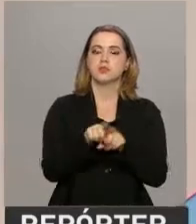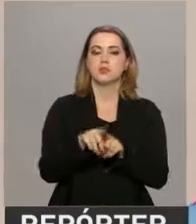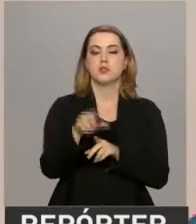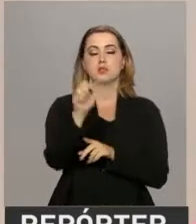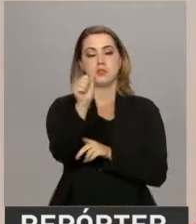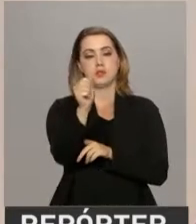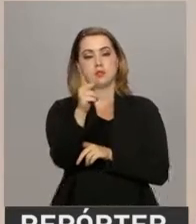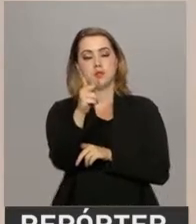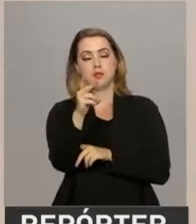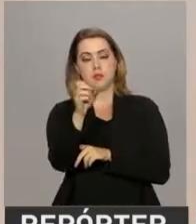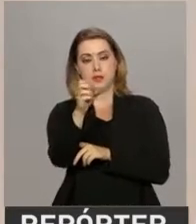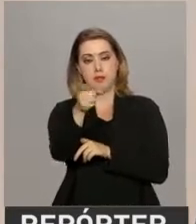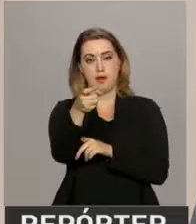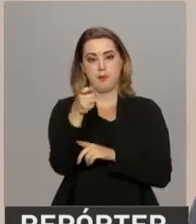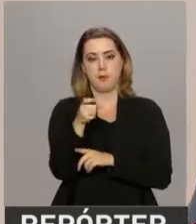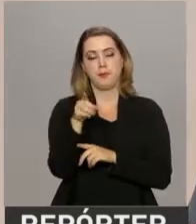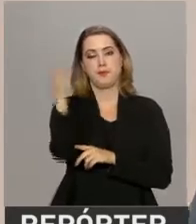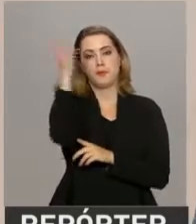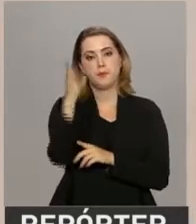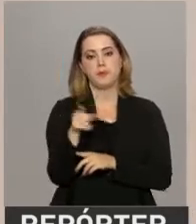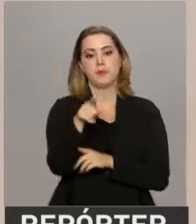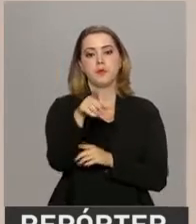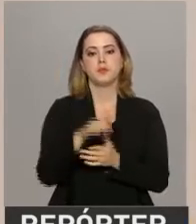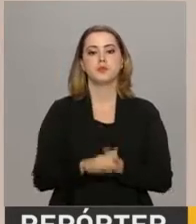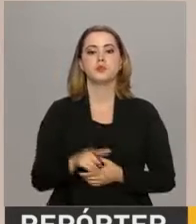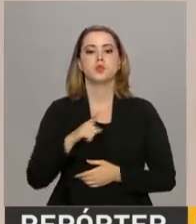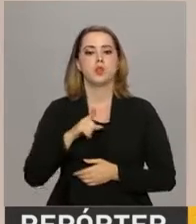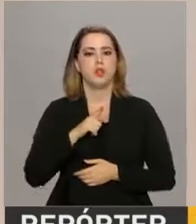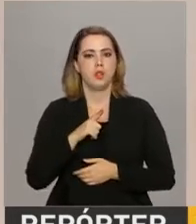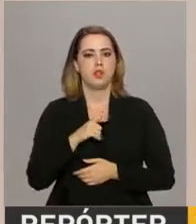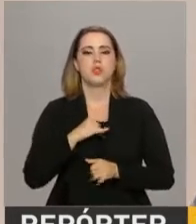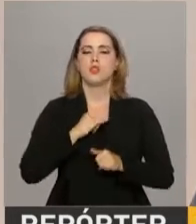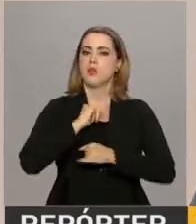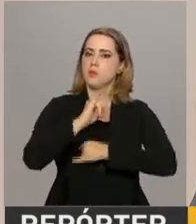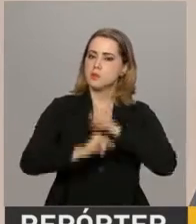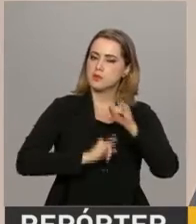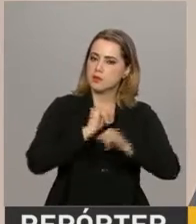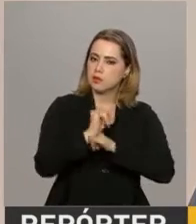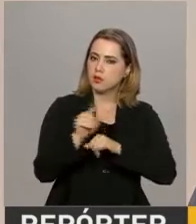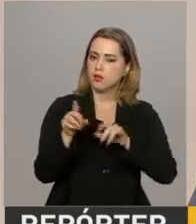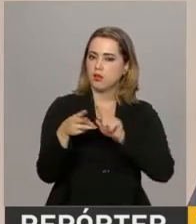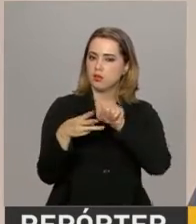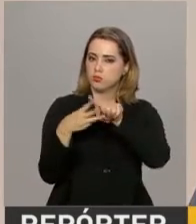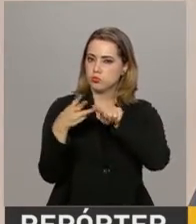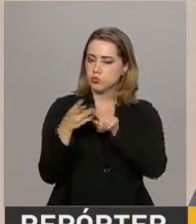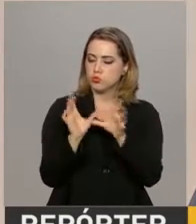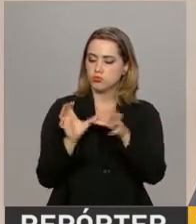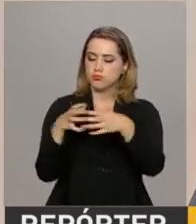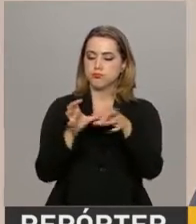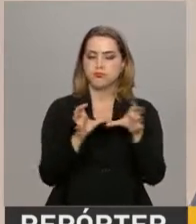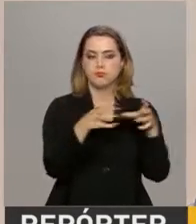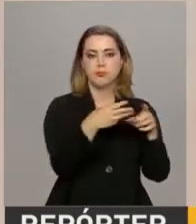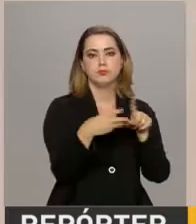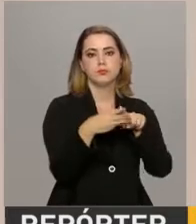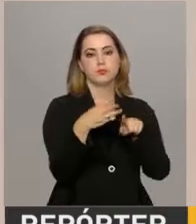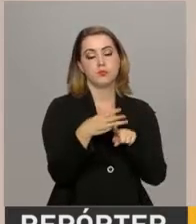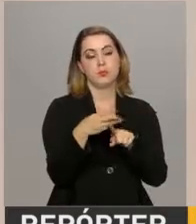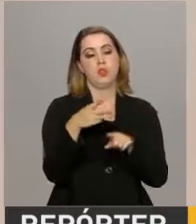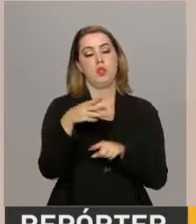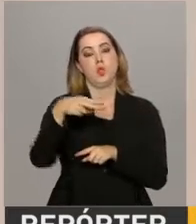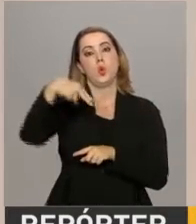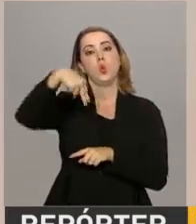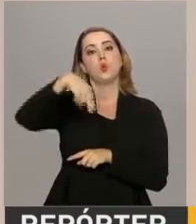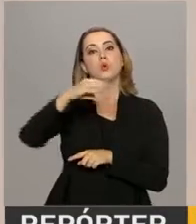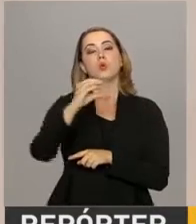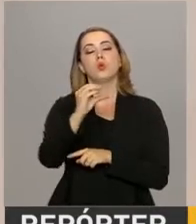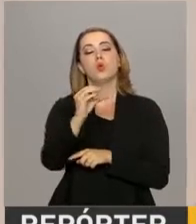Temos 3 áreas-chave, não é? Que é a cibernética, tá? Que é exatamente também a nuclear. Nós